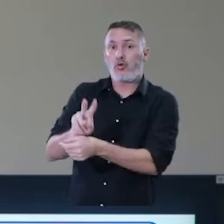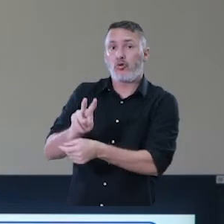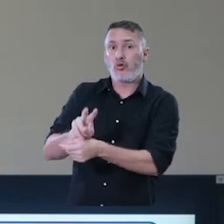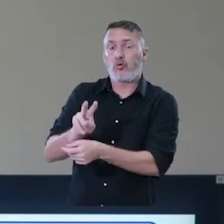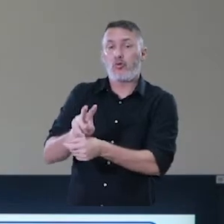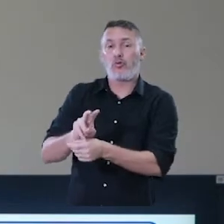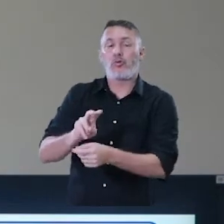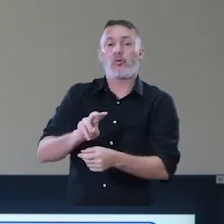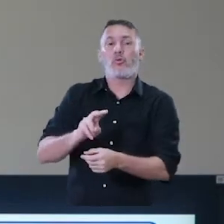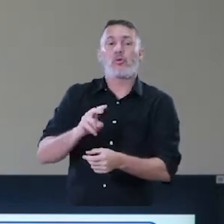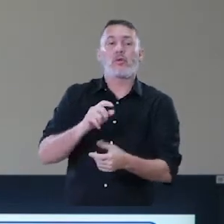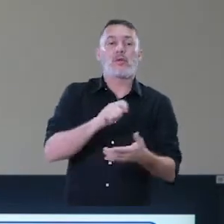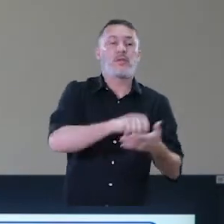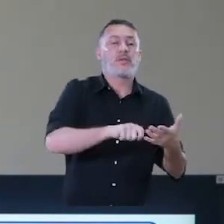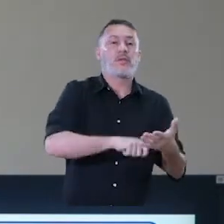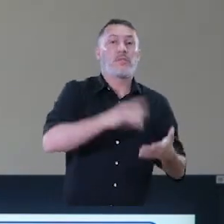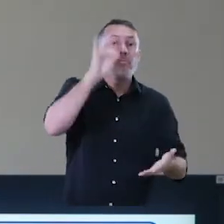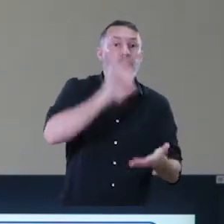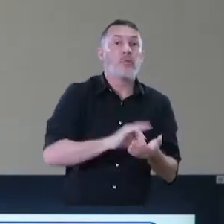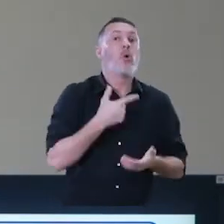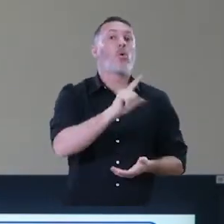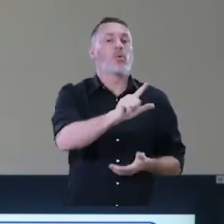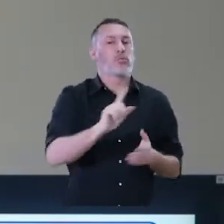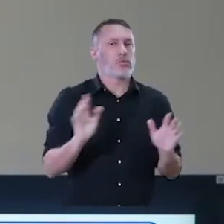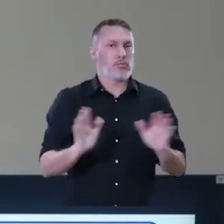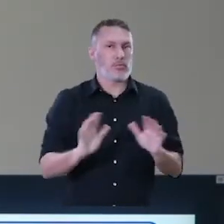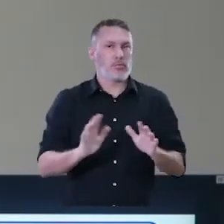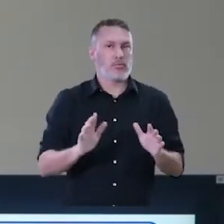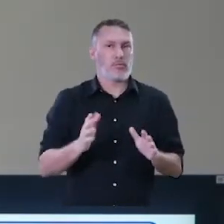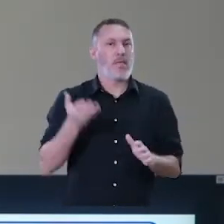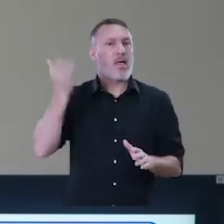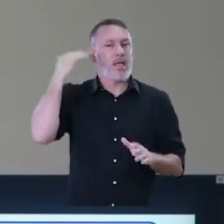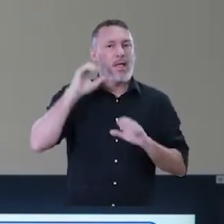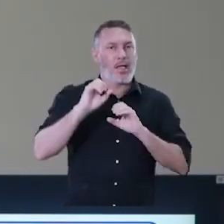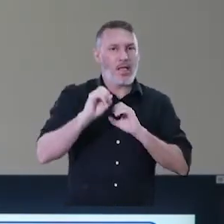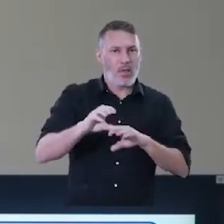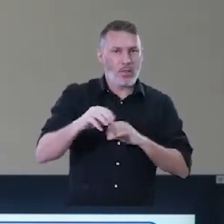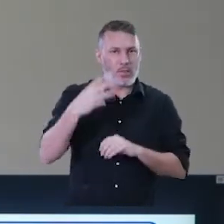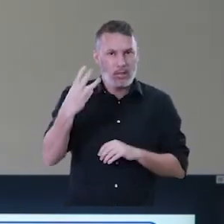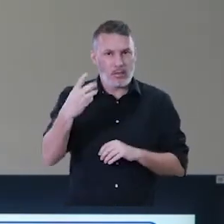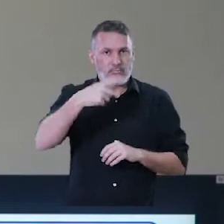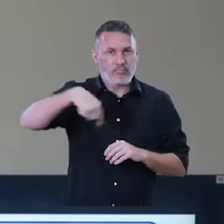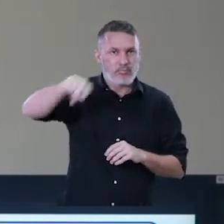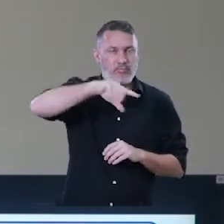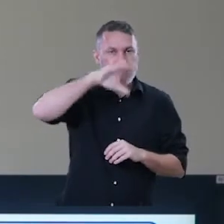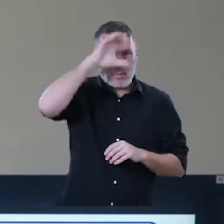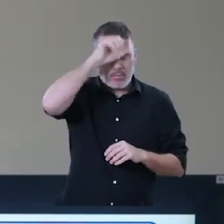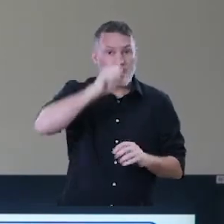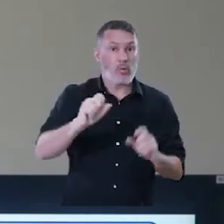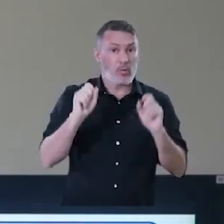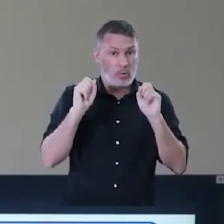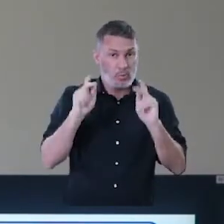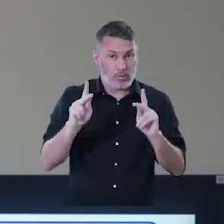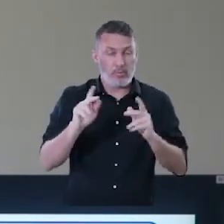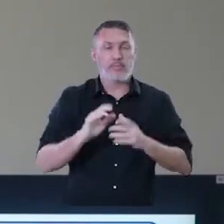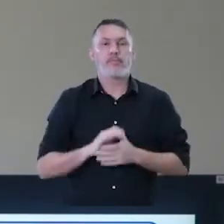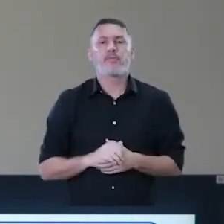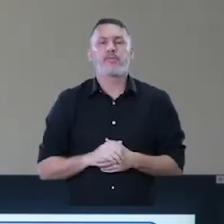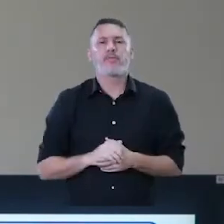redação. Perfeito? Foi o que nós trabalhamos na aula 3. Espero que as atividades foram feitas por vocês.